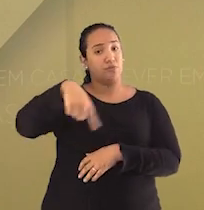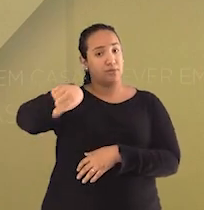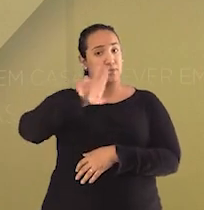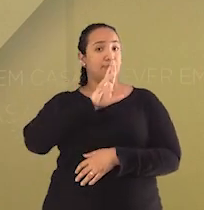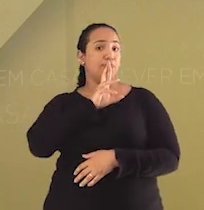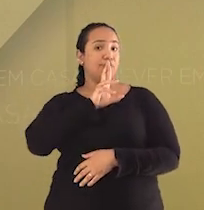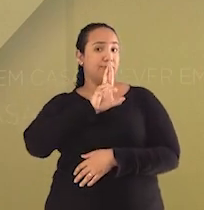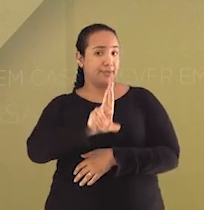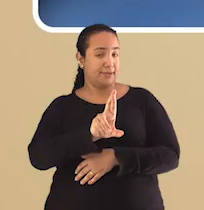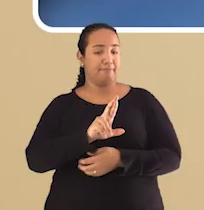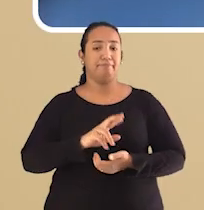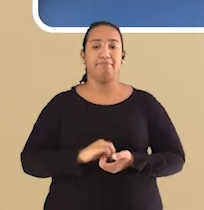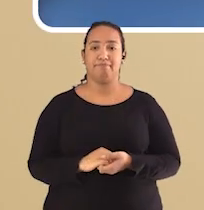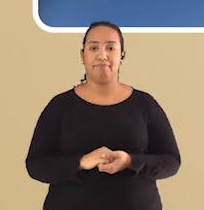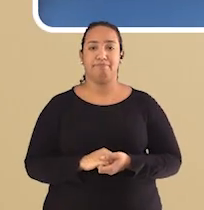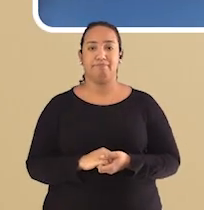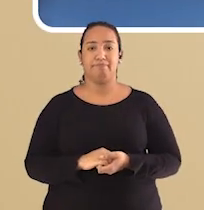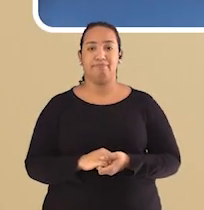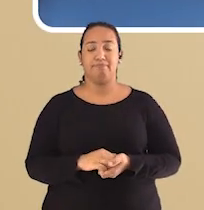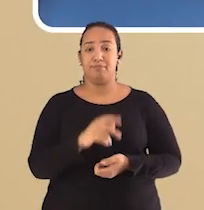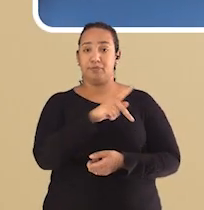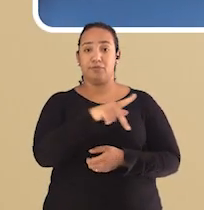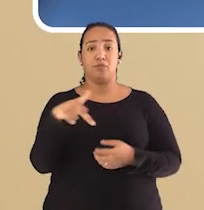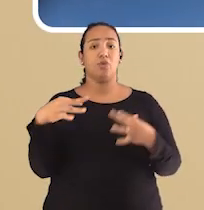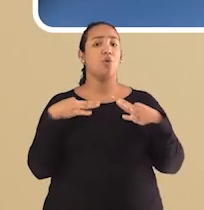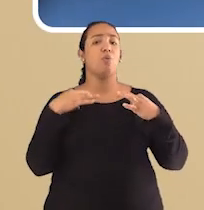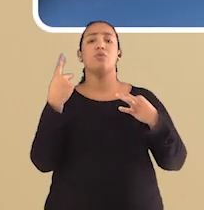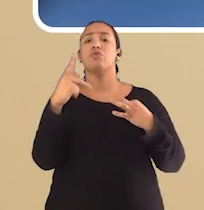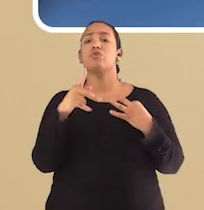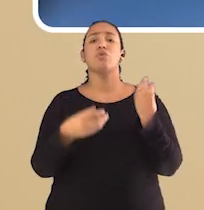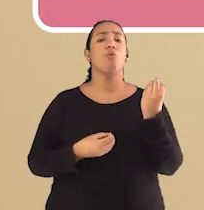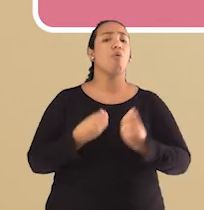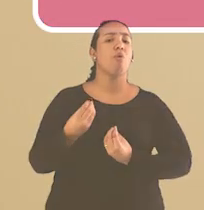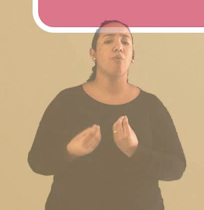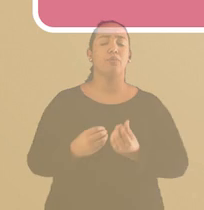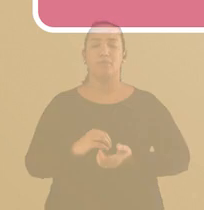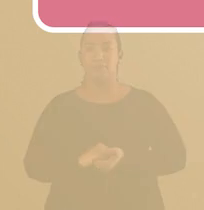terão um tempo para responder. What are you wearing?